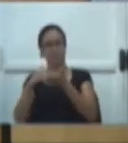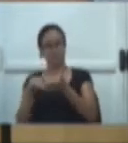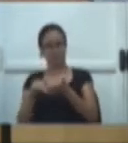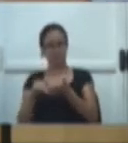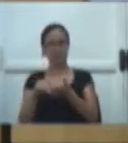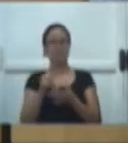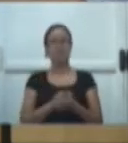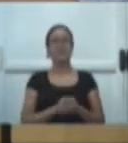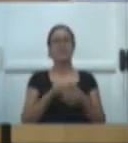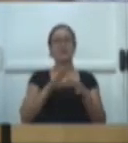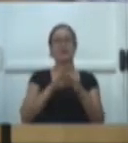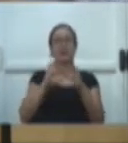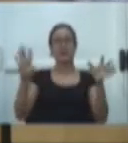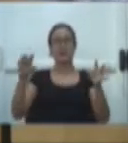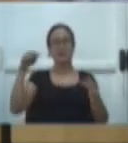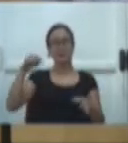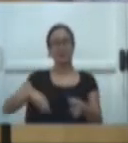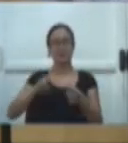vale-refeição.